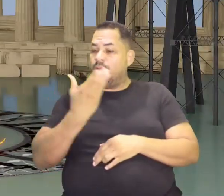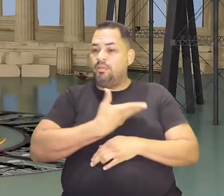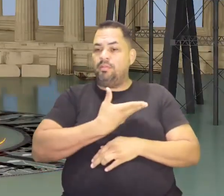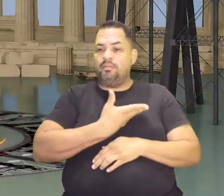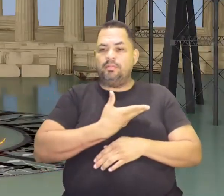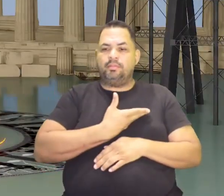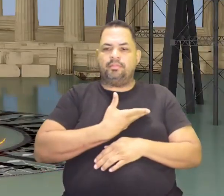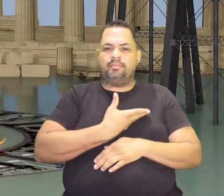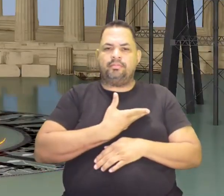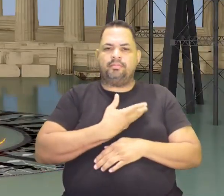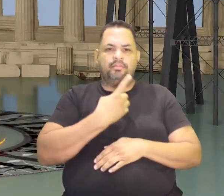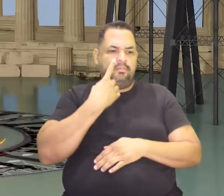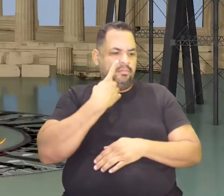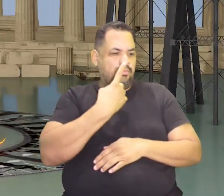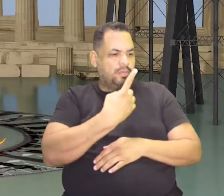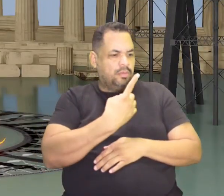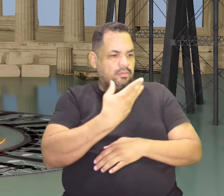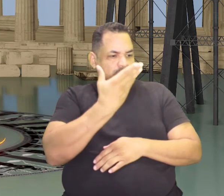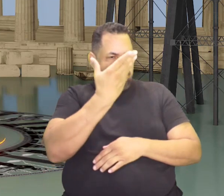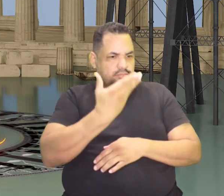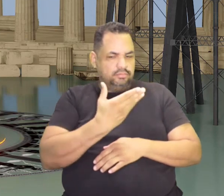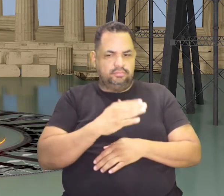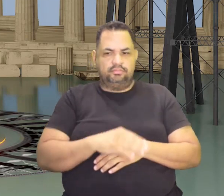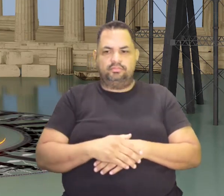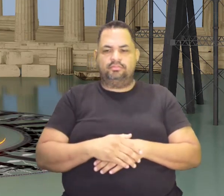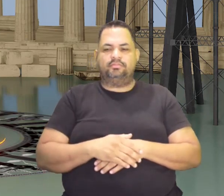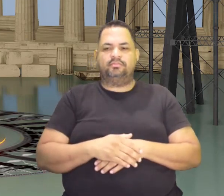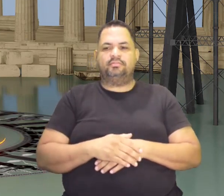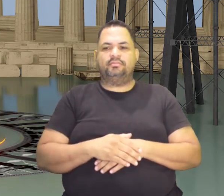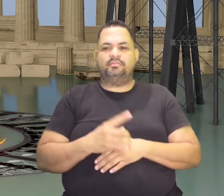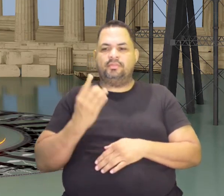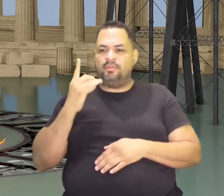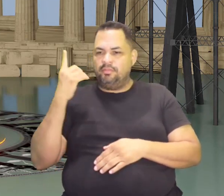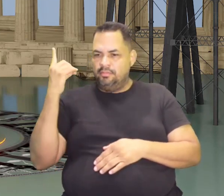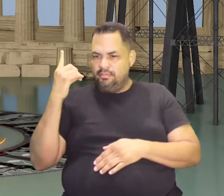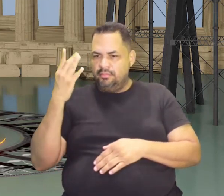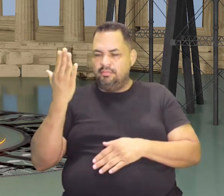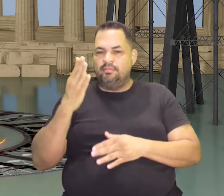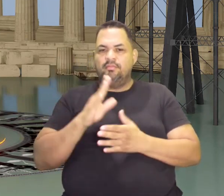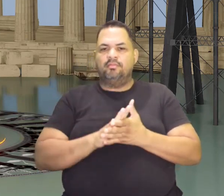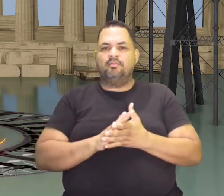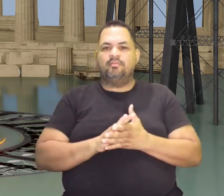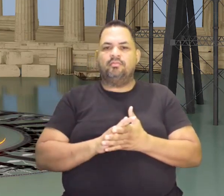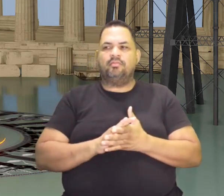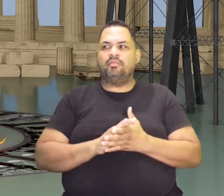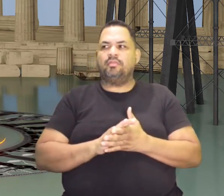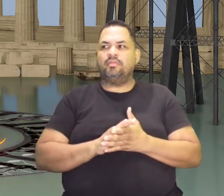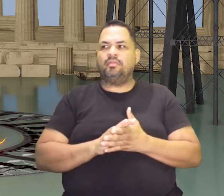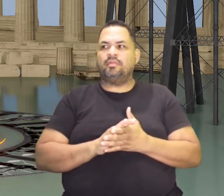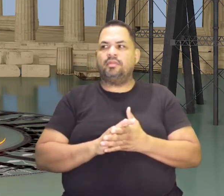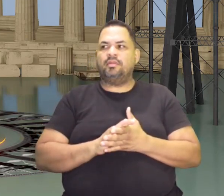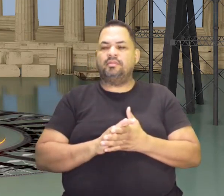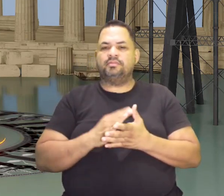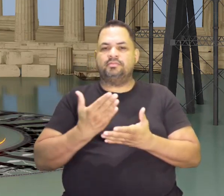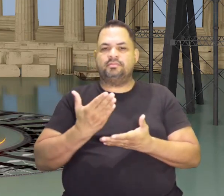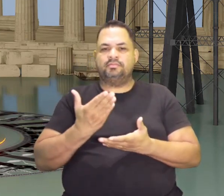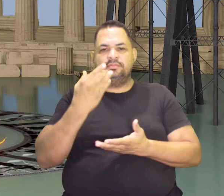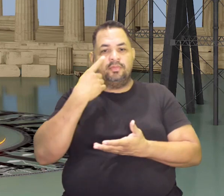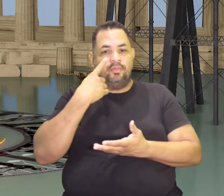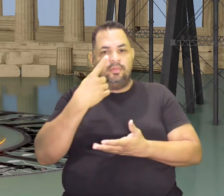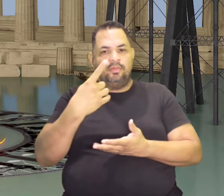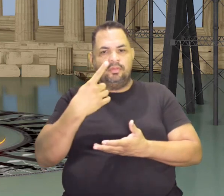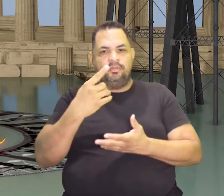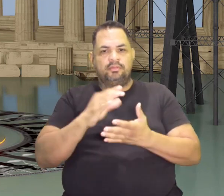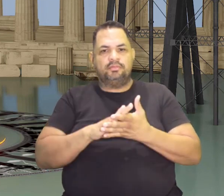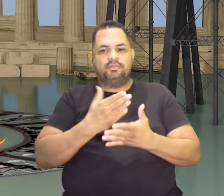lado pro colega. Dá uma olhada, vou olhar aqui pro professor Sam, né? Vou olhar aqui pro rapaz do estúdio, Rosimar, tô olhando para ele.